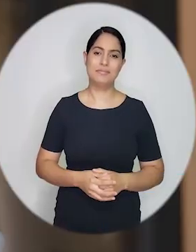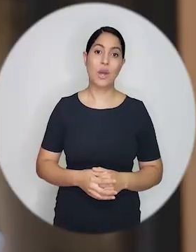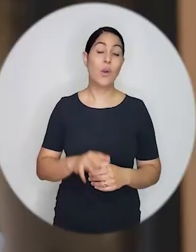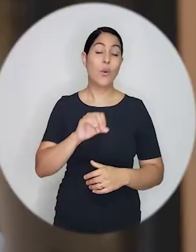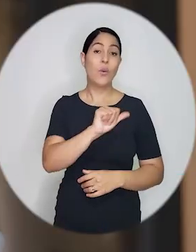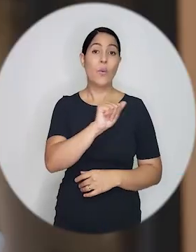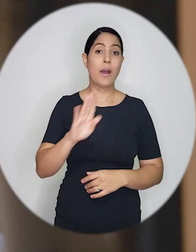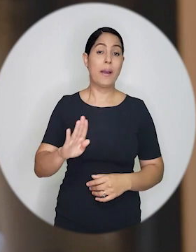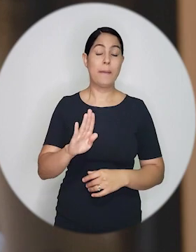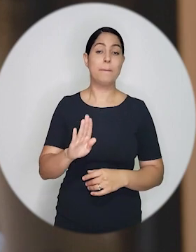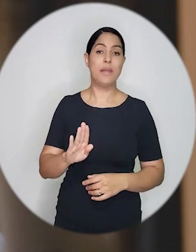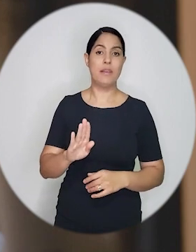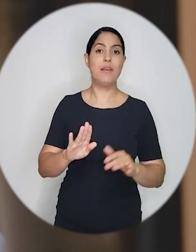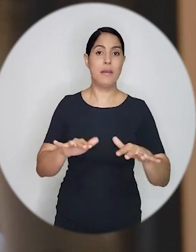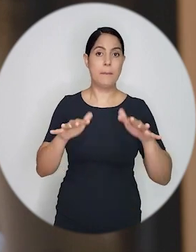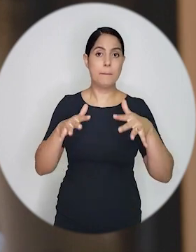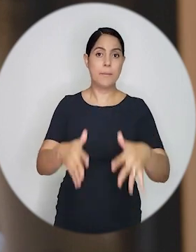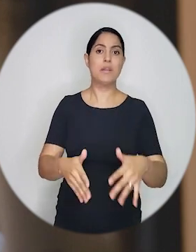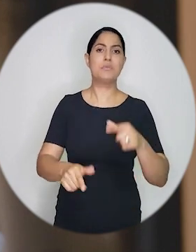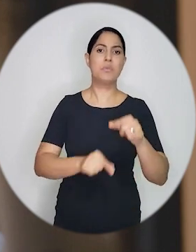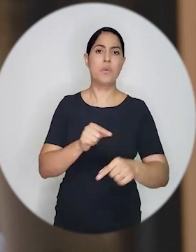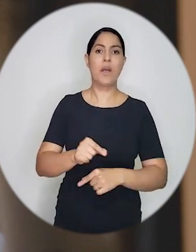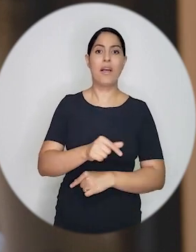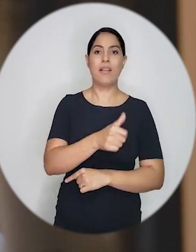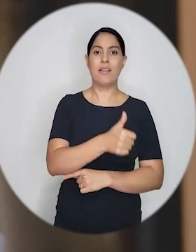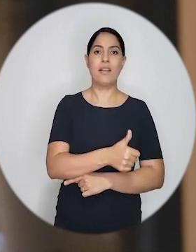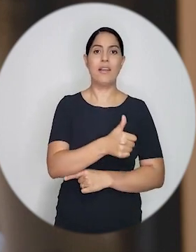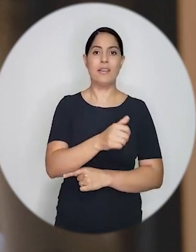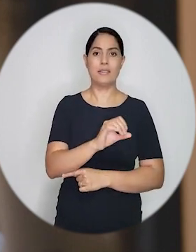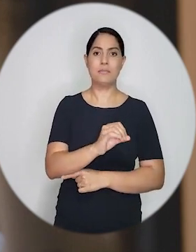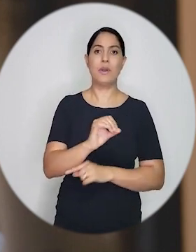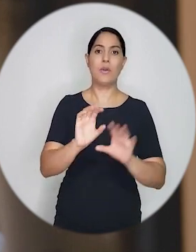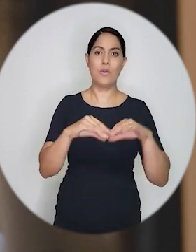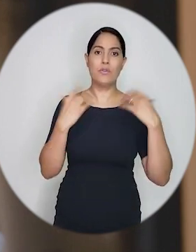OAB Nacional participou da abertura da 10ª Conferência